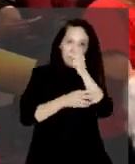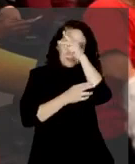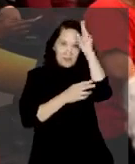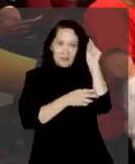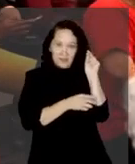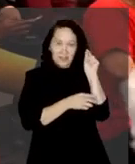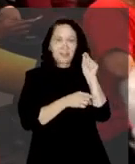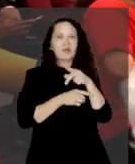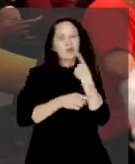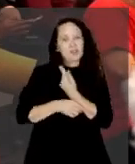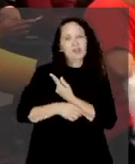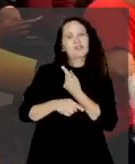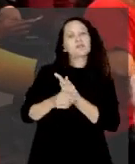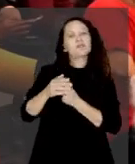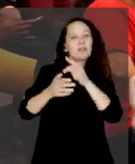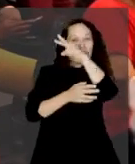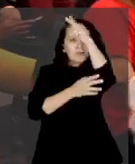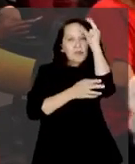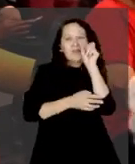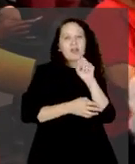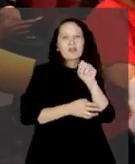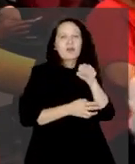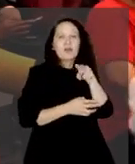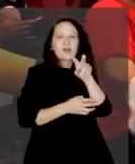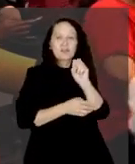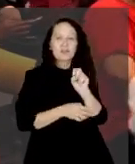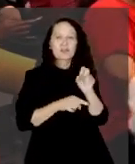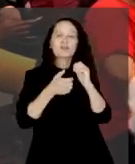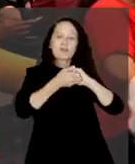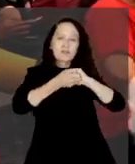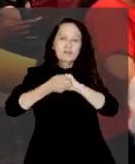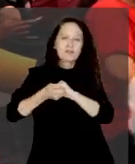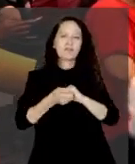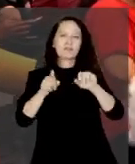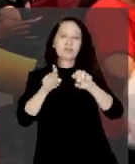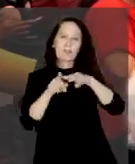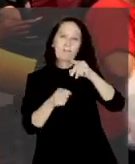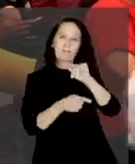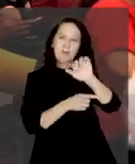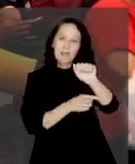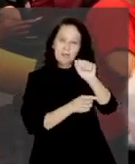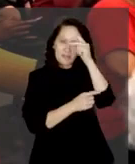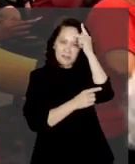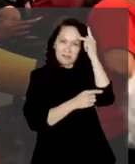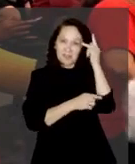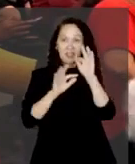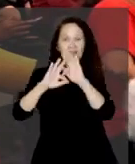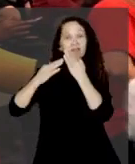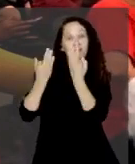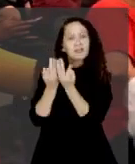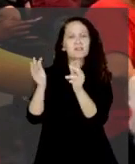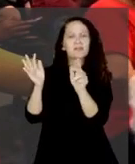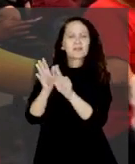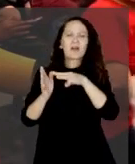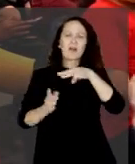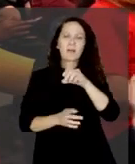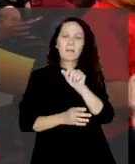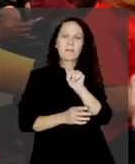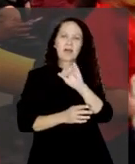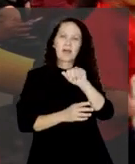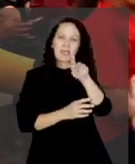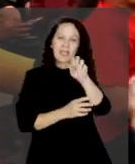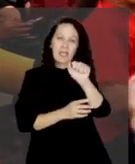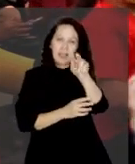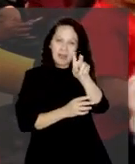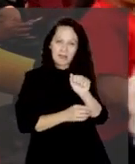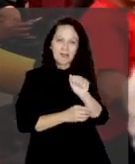A gente sai de Diadema, atravessa, vai para o outro lado, aí chega em Mauá e a gente chama o Marcelo para falar aqui, Marcelo. Vamos lá,